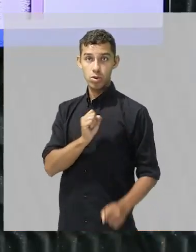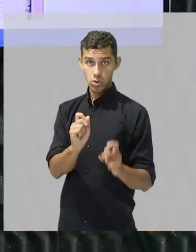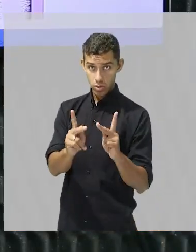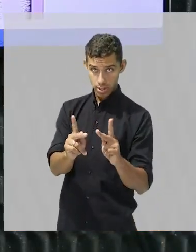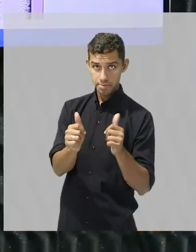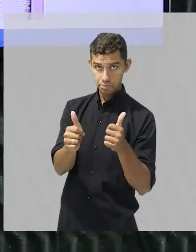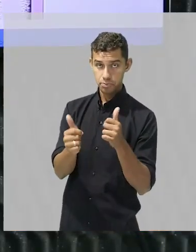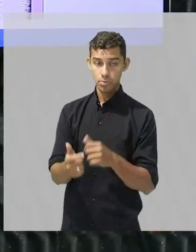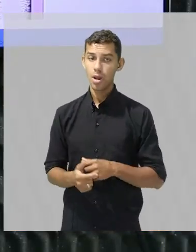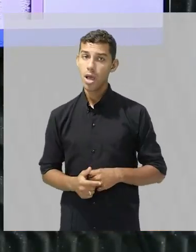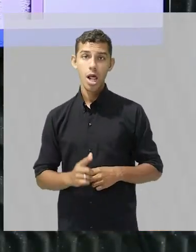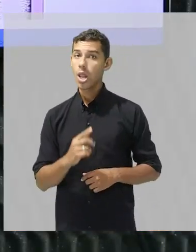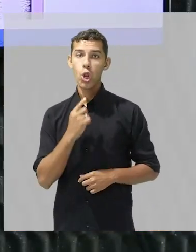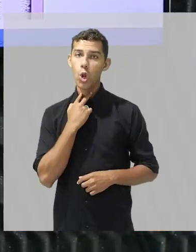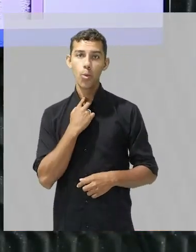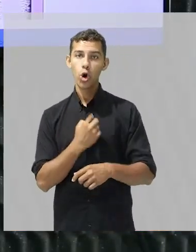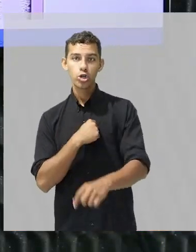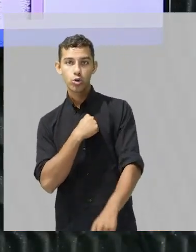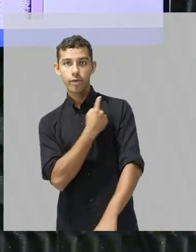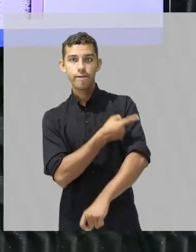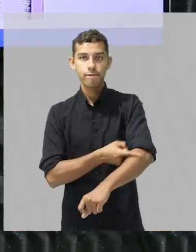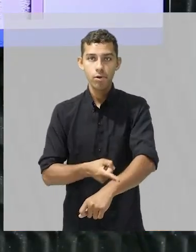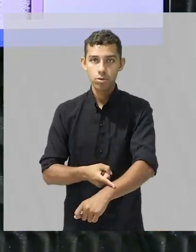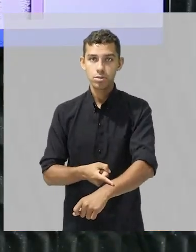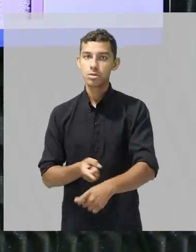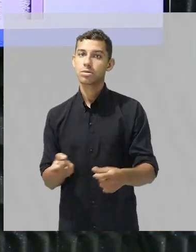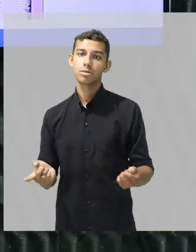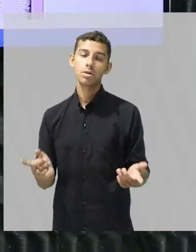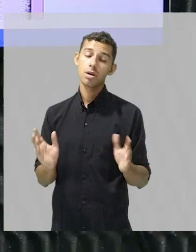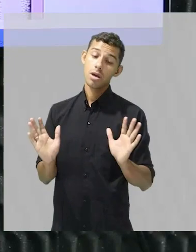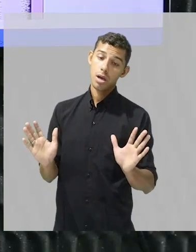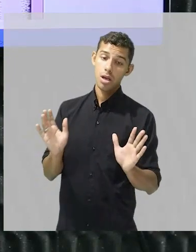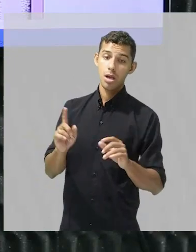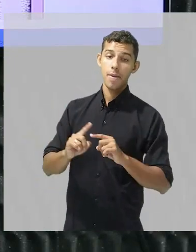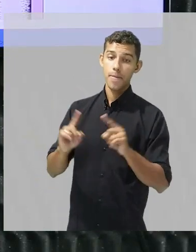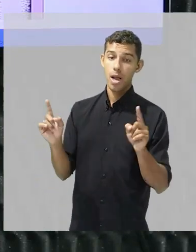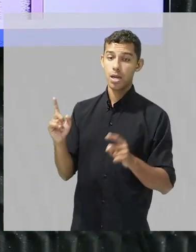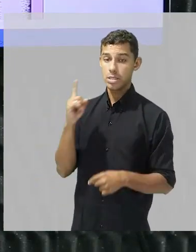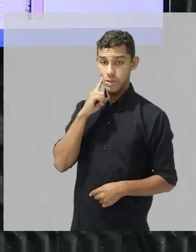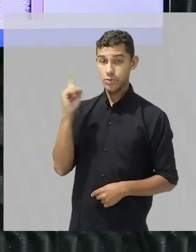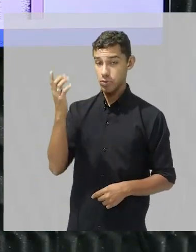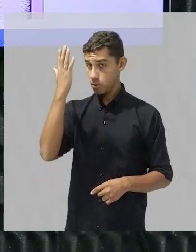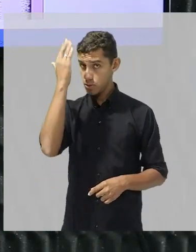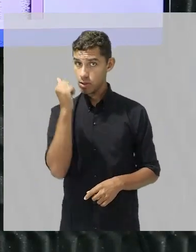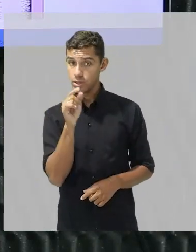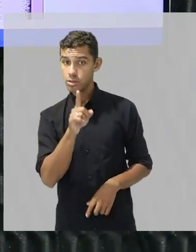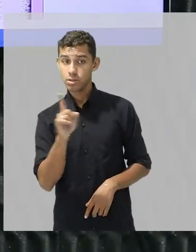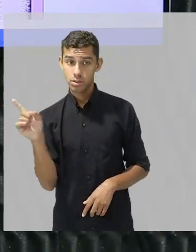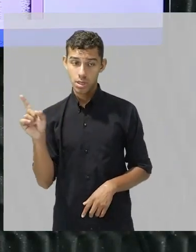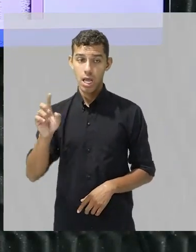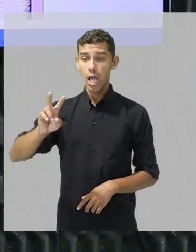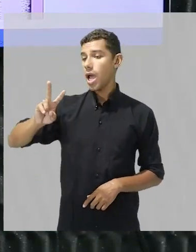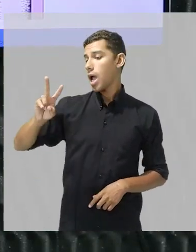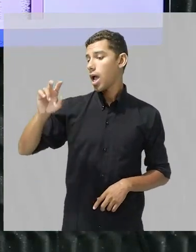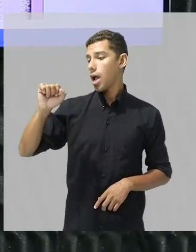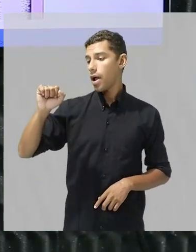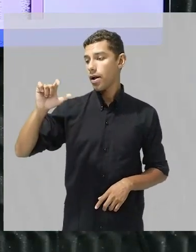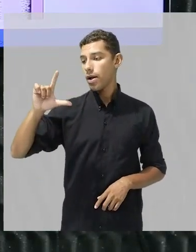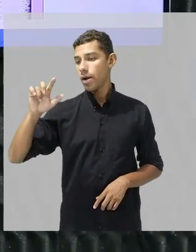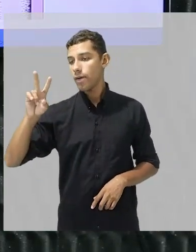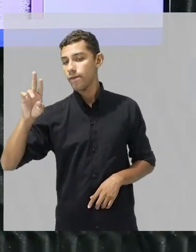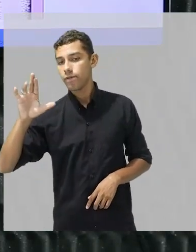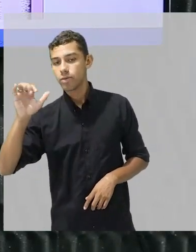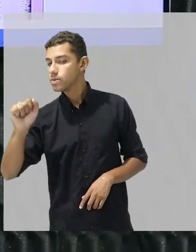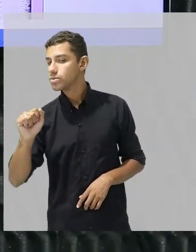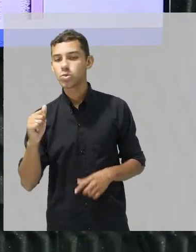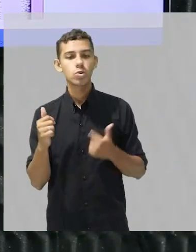essas válvulas aqui, elas se abrem quando o sangue passa. Só que, como vocês sabem, as veias,